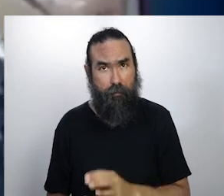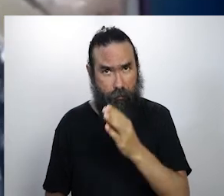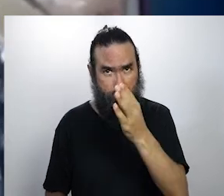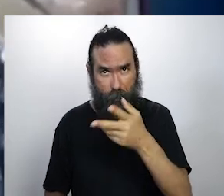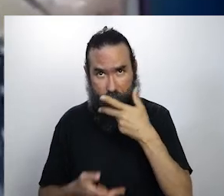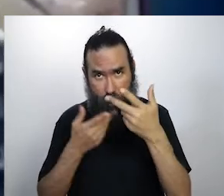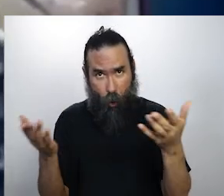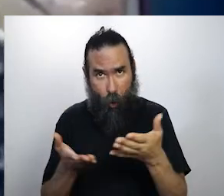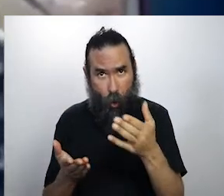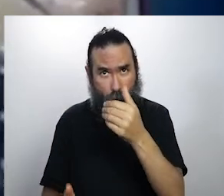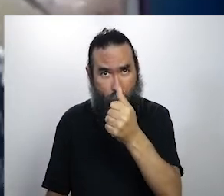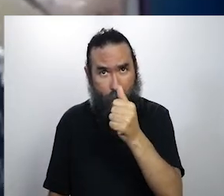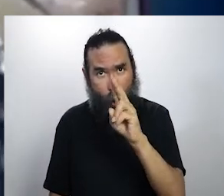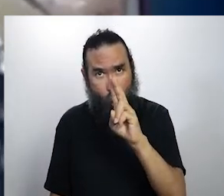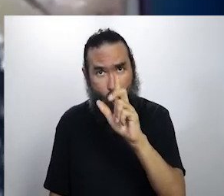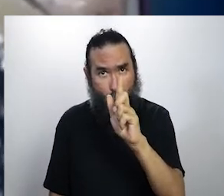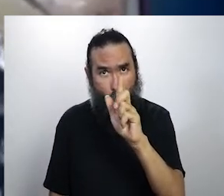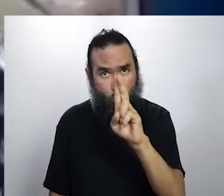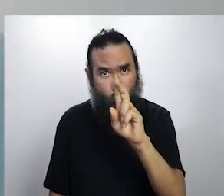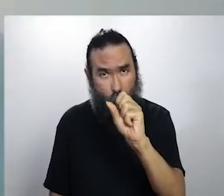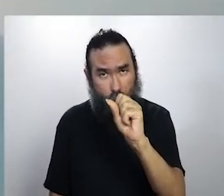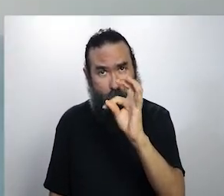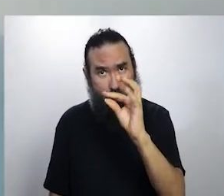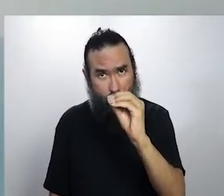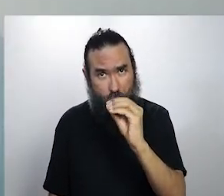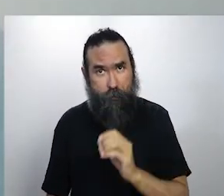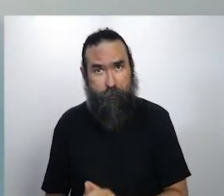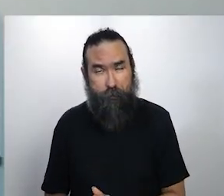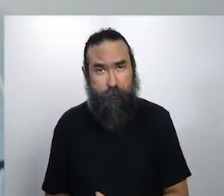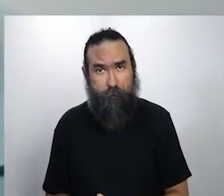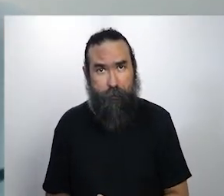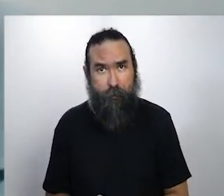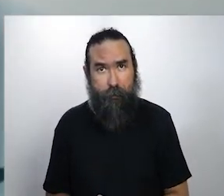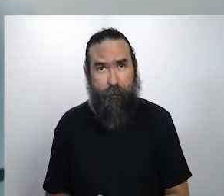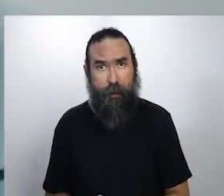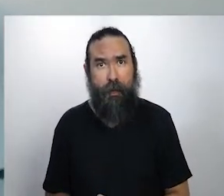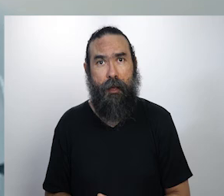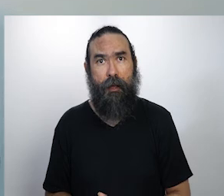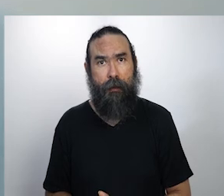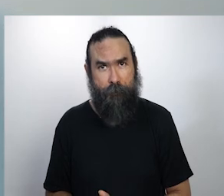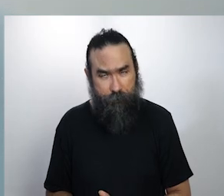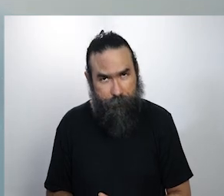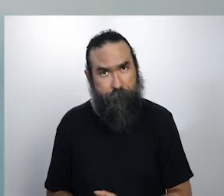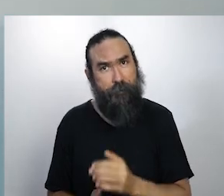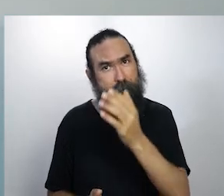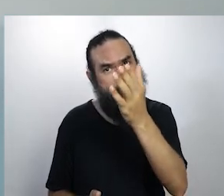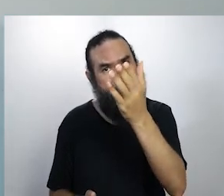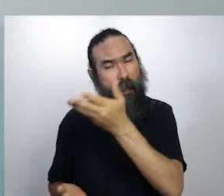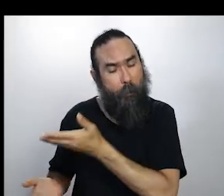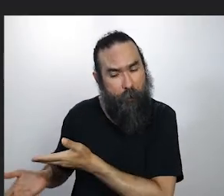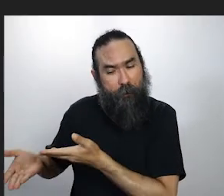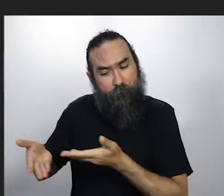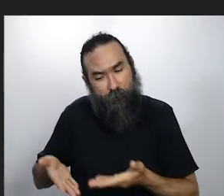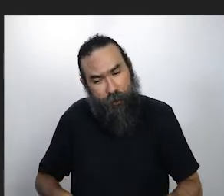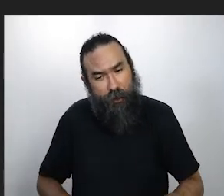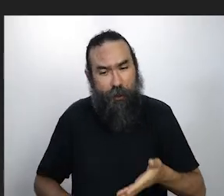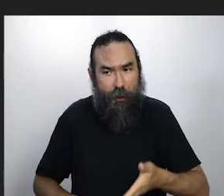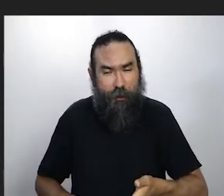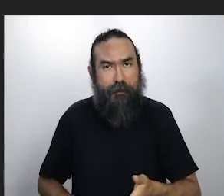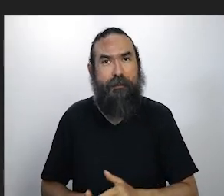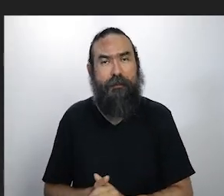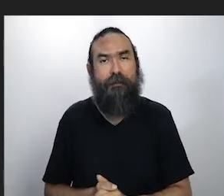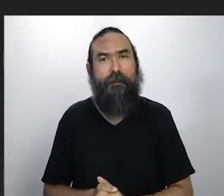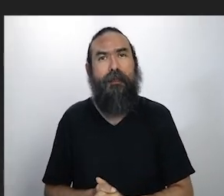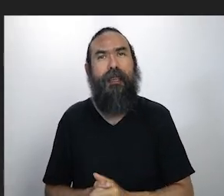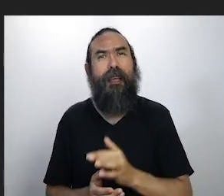Augusto, você quer falar agora? Oi, Marise. Estamos às ordens. Meu, seja aqui, bem-vindo. O som